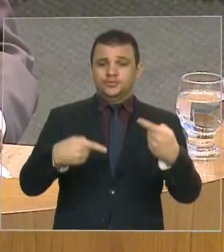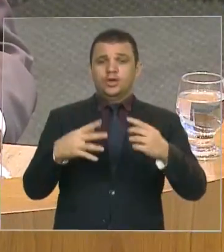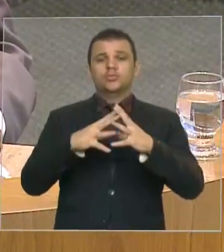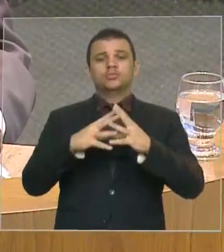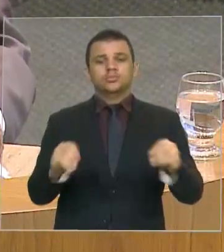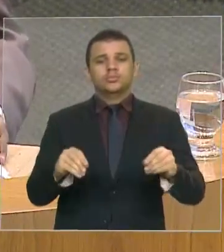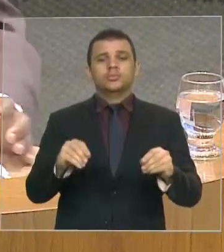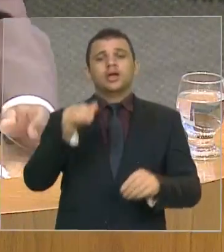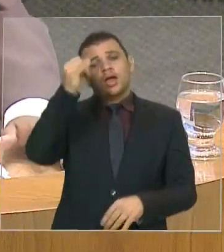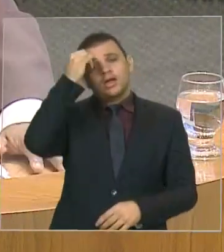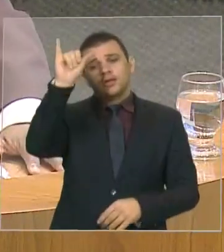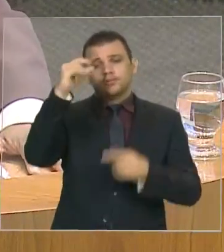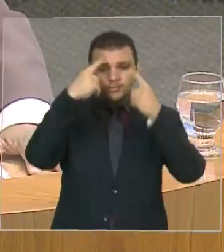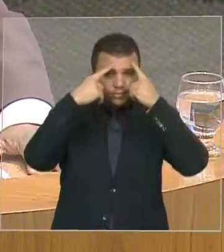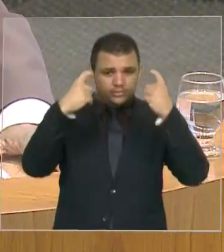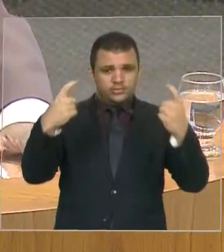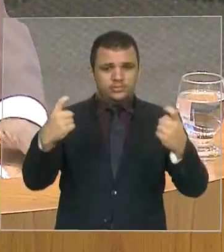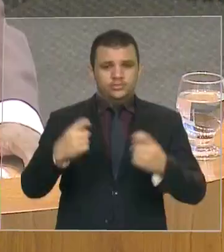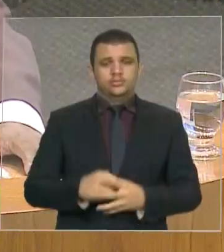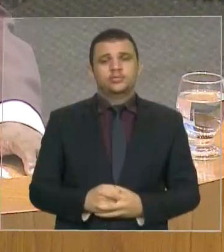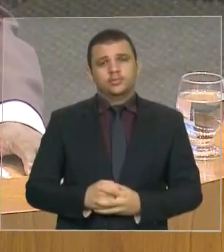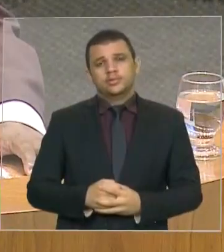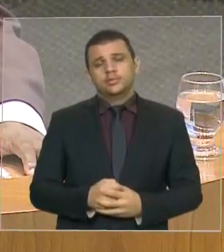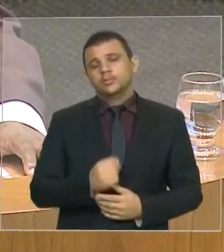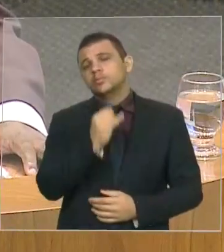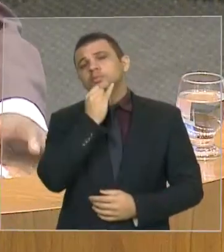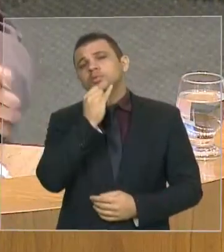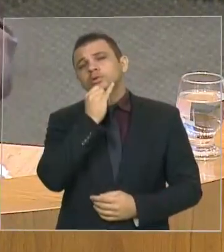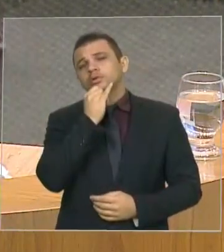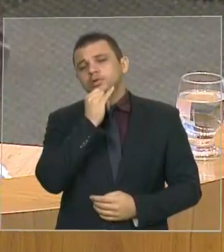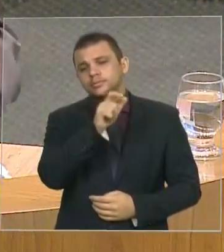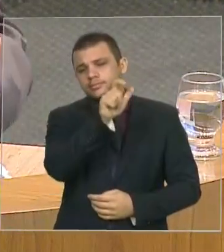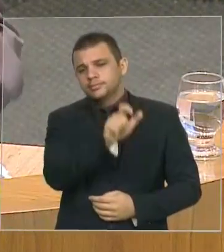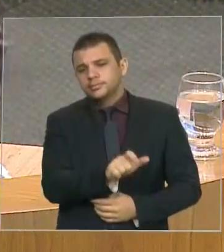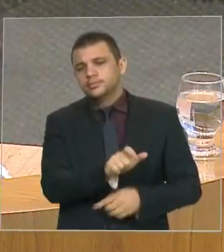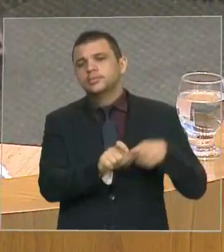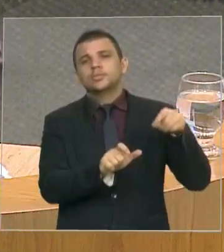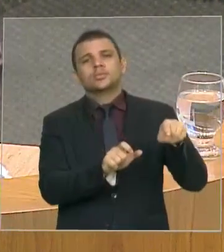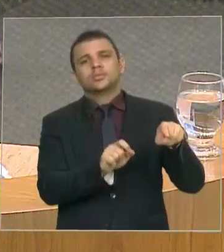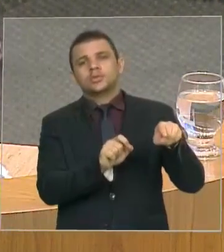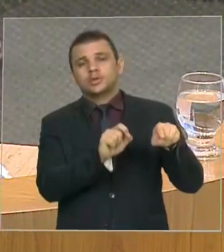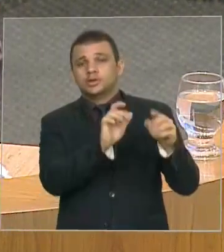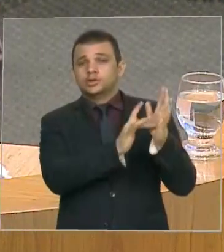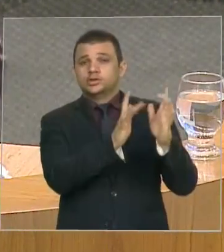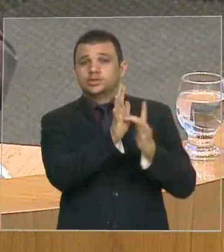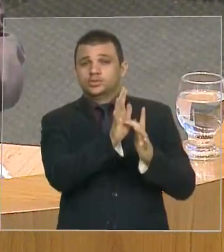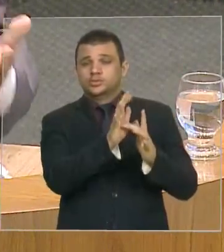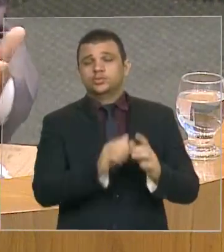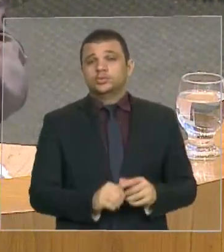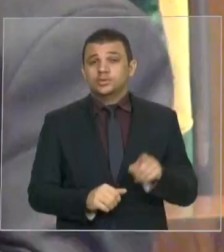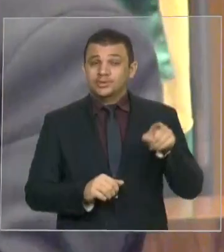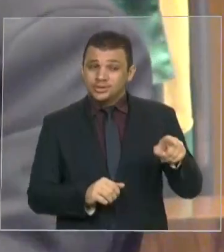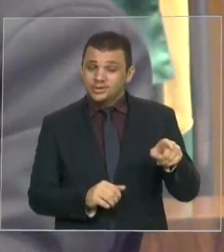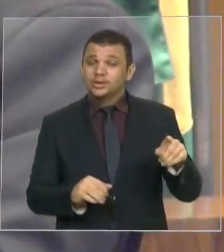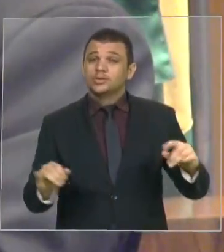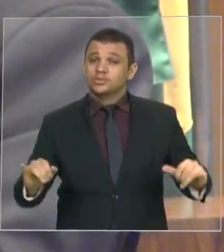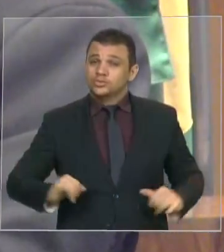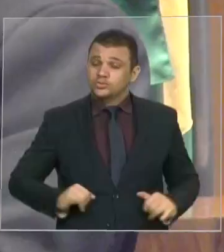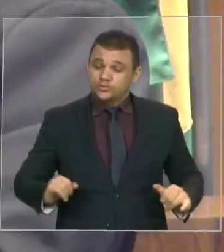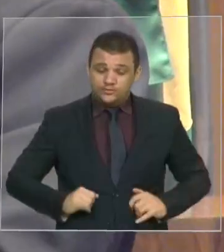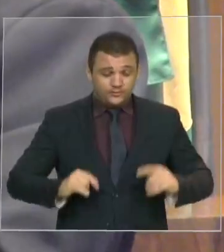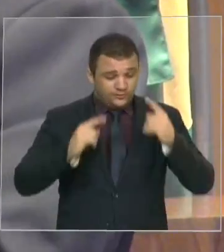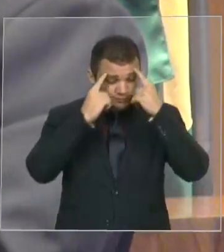violência. Olhemos o exemplo de Jesus. Diante de todas as violências, nós vivemos a